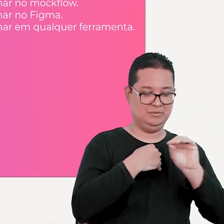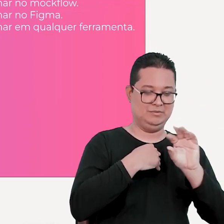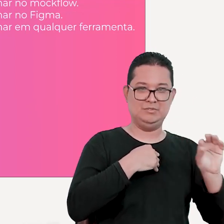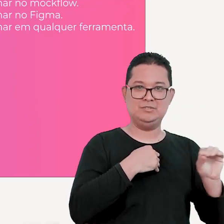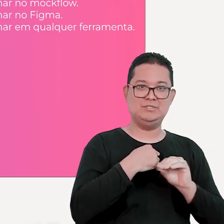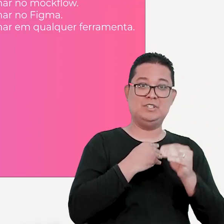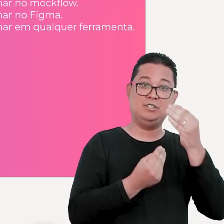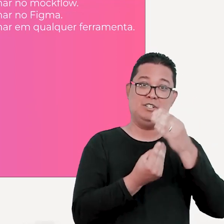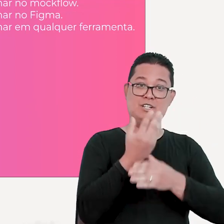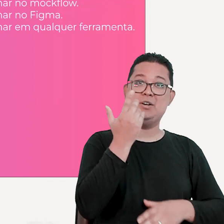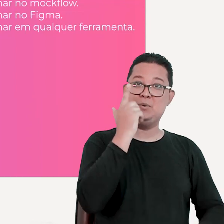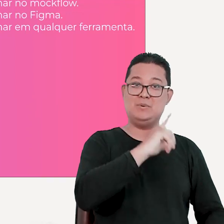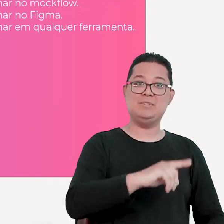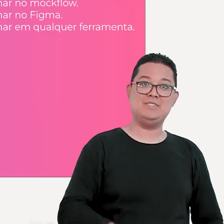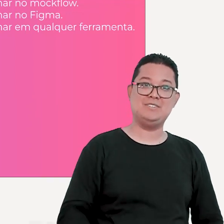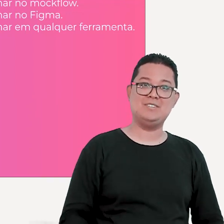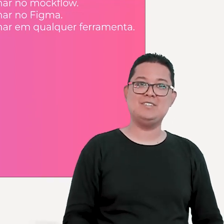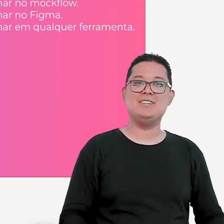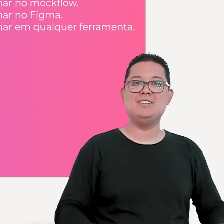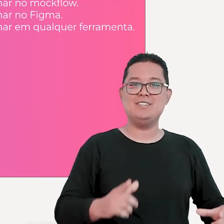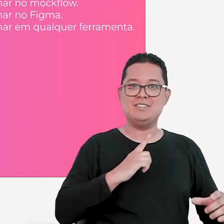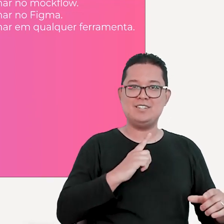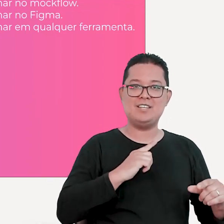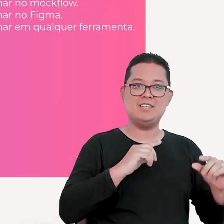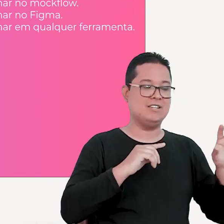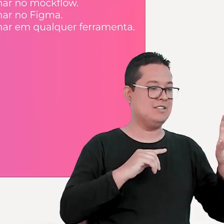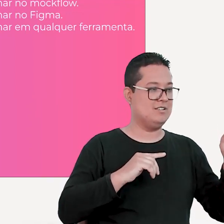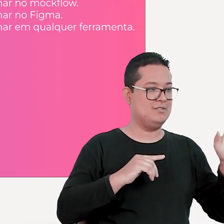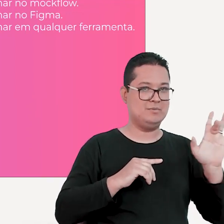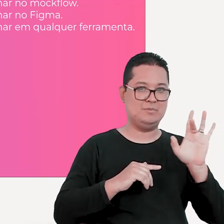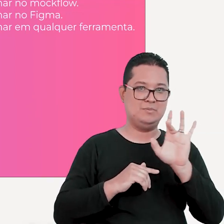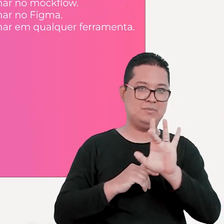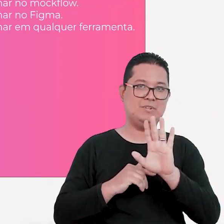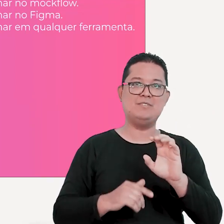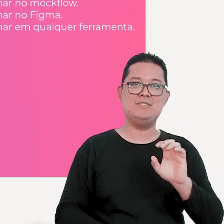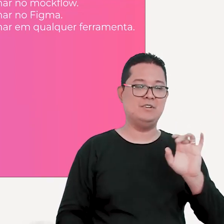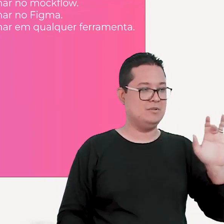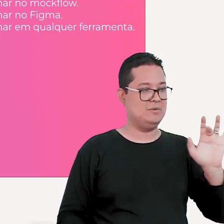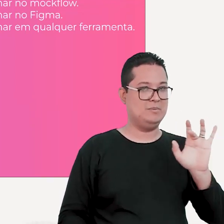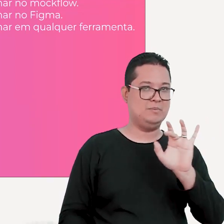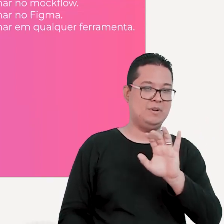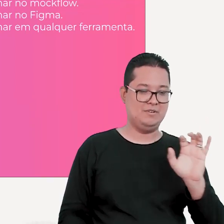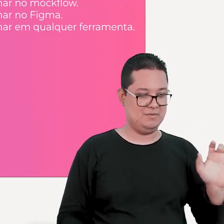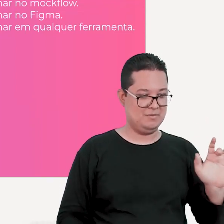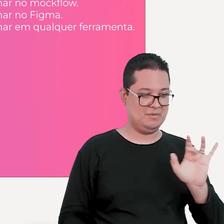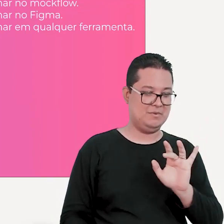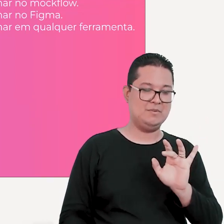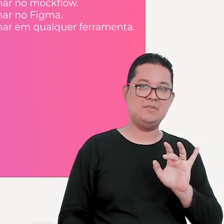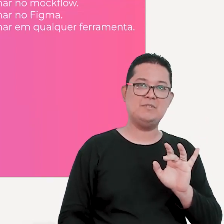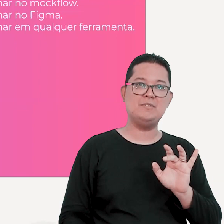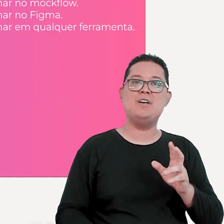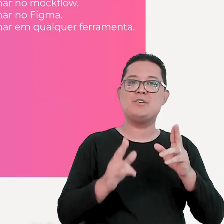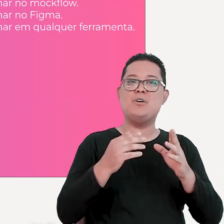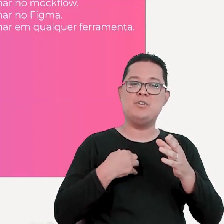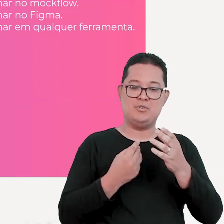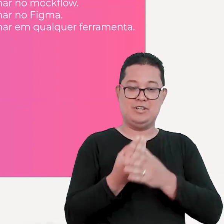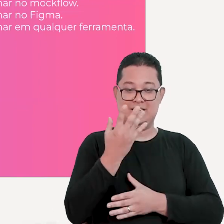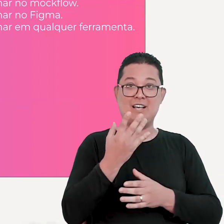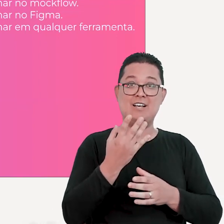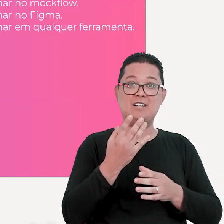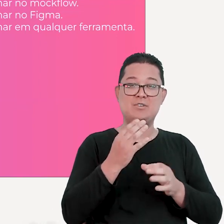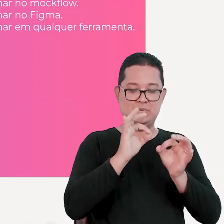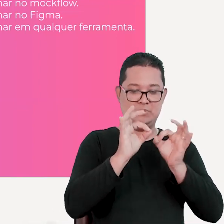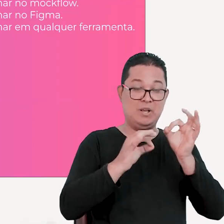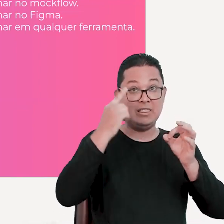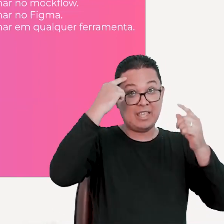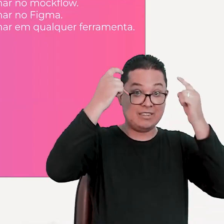eu já tenho o formato do botão pronto. Basta eu arrastar do menu até a tela e colocar o botão aqui. Então, eu não